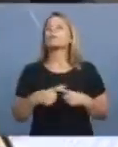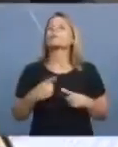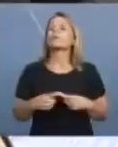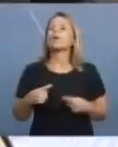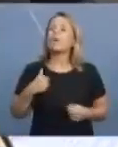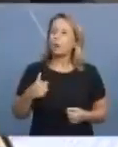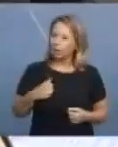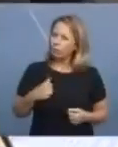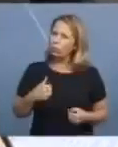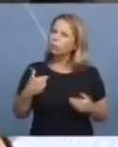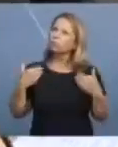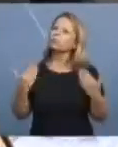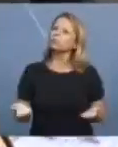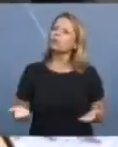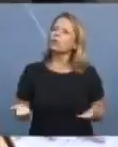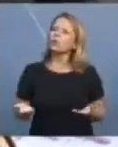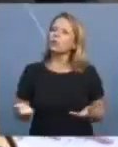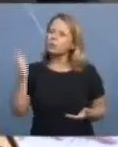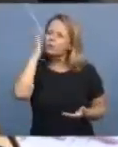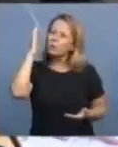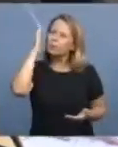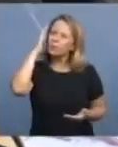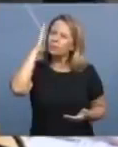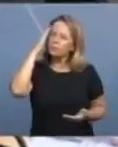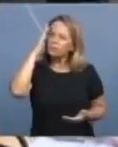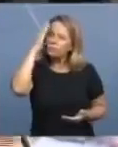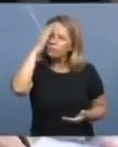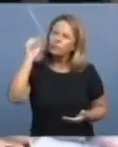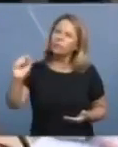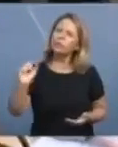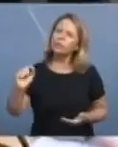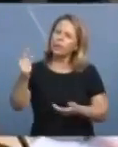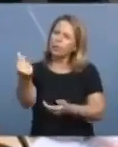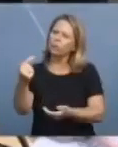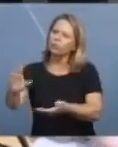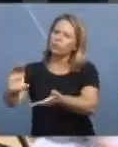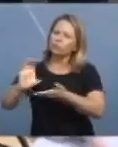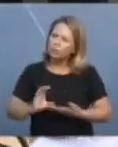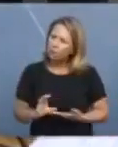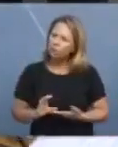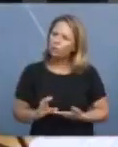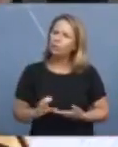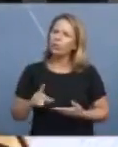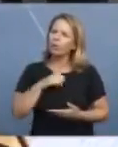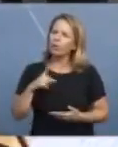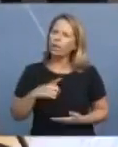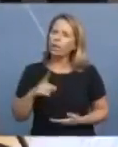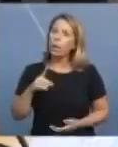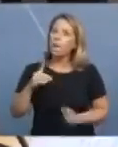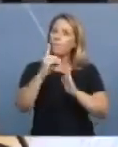diante desse quadro eu sabendo que os créditos extraordinários serão aberto por